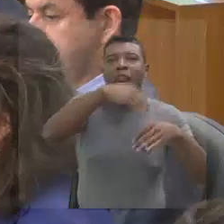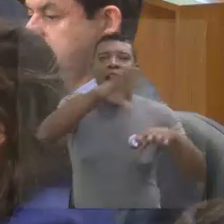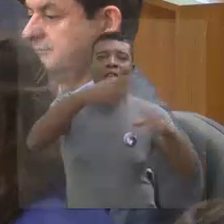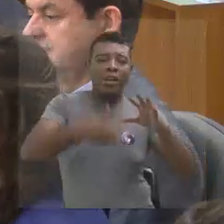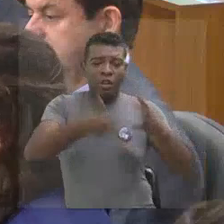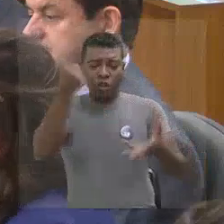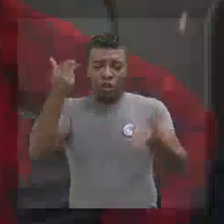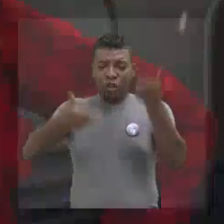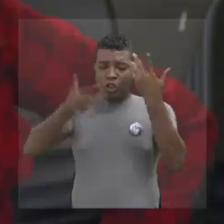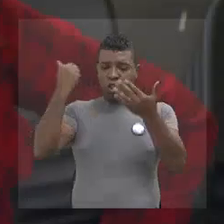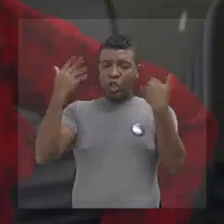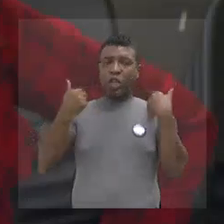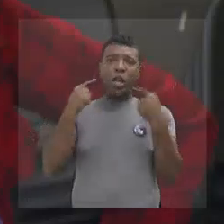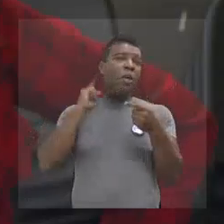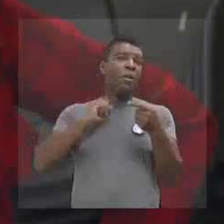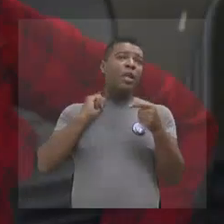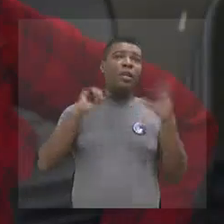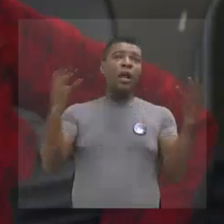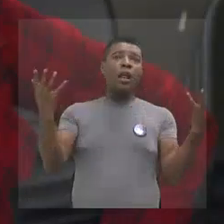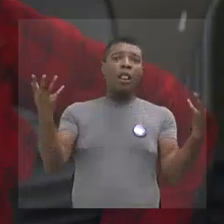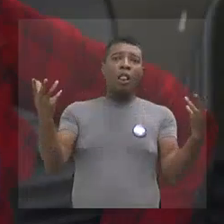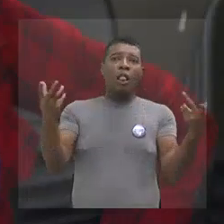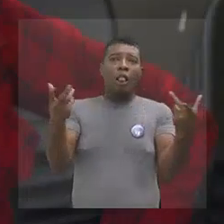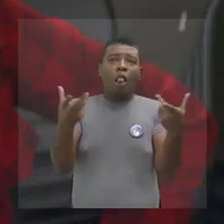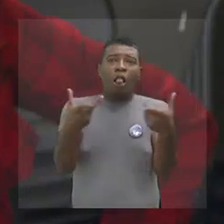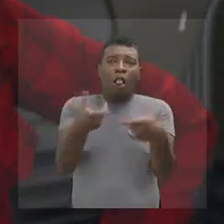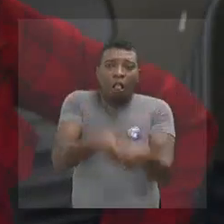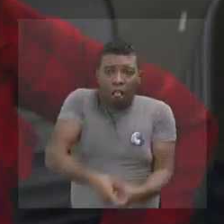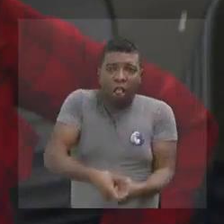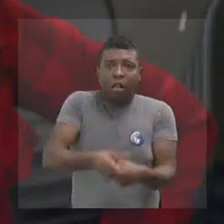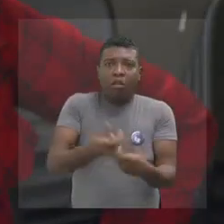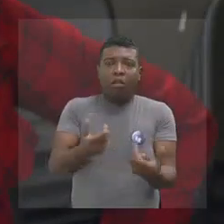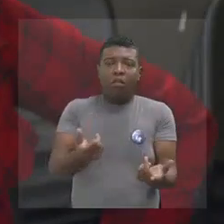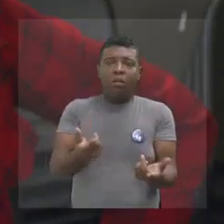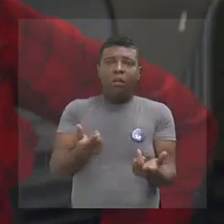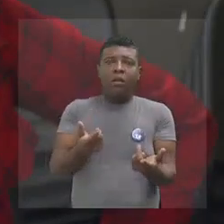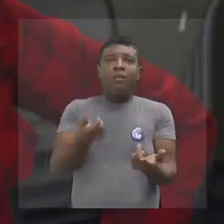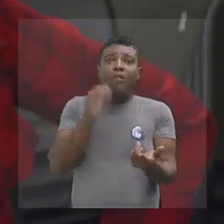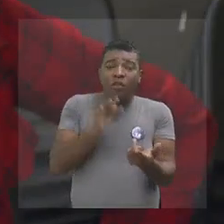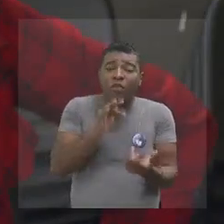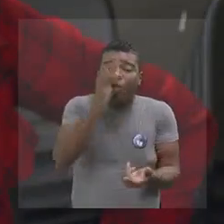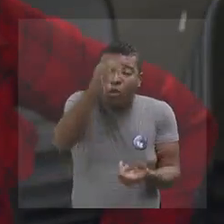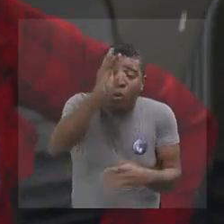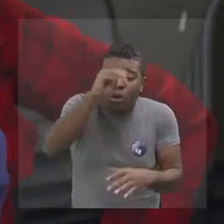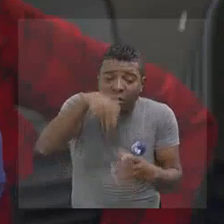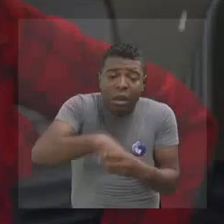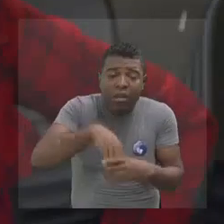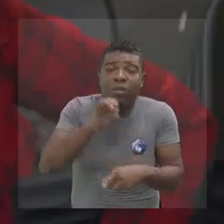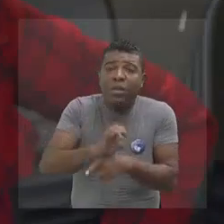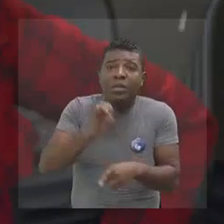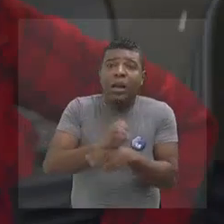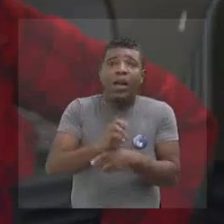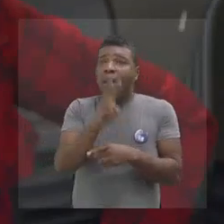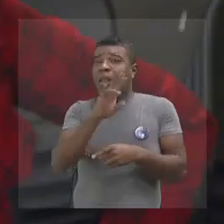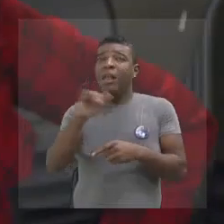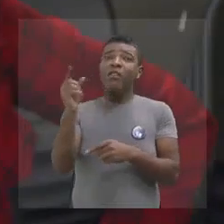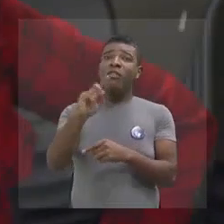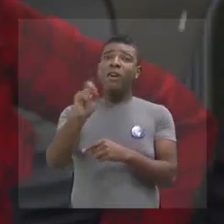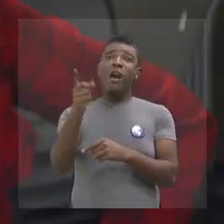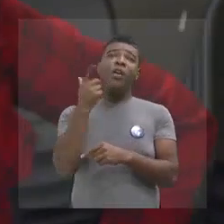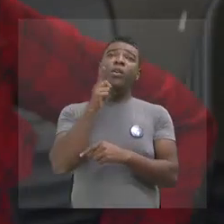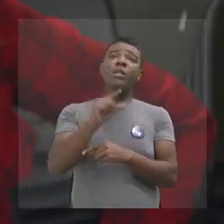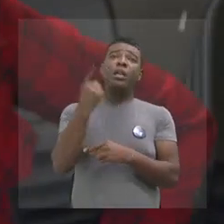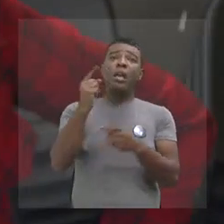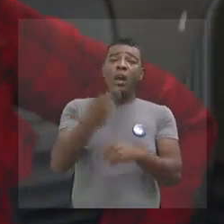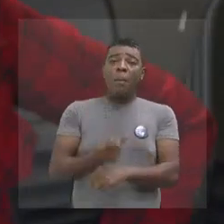isso nós não teremos direito ao futuro no nosso estado nós não teremos o prêmio do SOS Mata Atlântica pela preservação